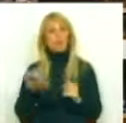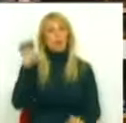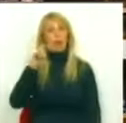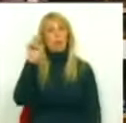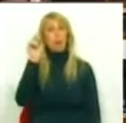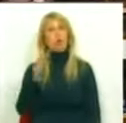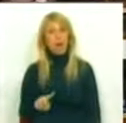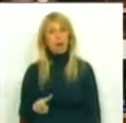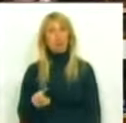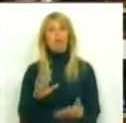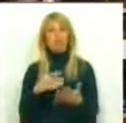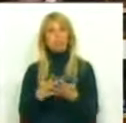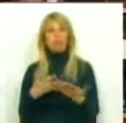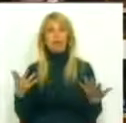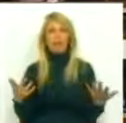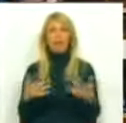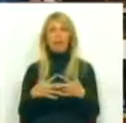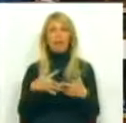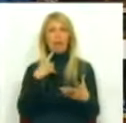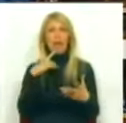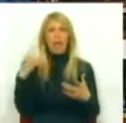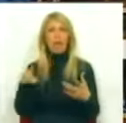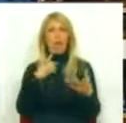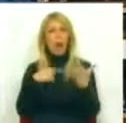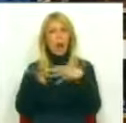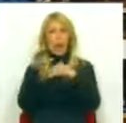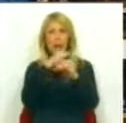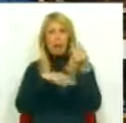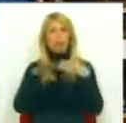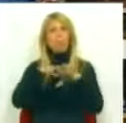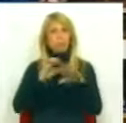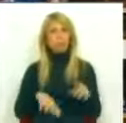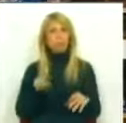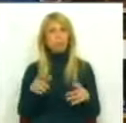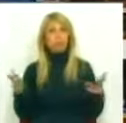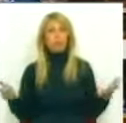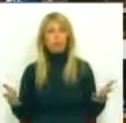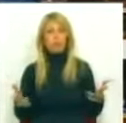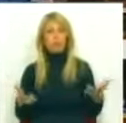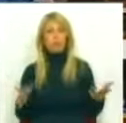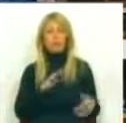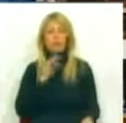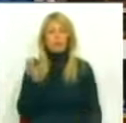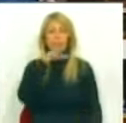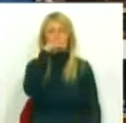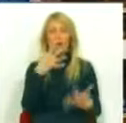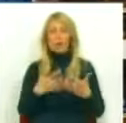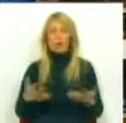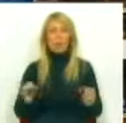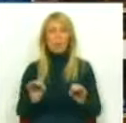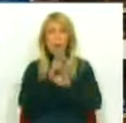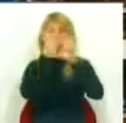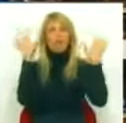CREN que tanta polémica por estes dias tem causado. Senhor Primeiro-Ministro, não há dúvida que a clarificação é